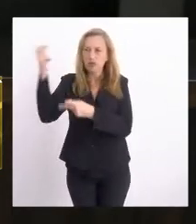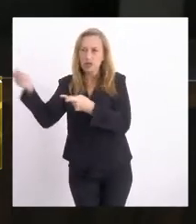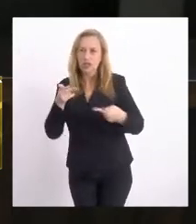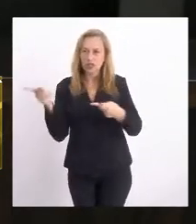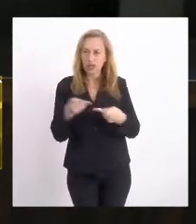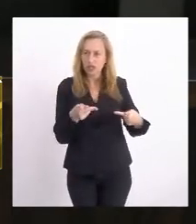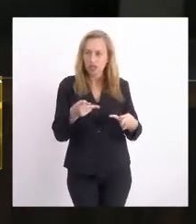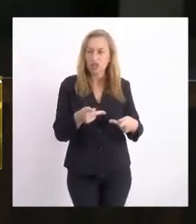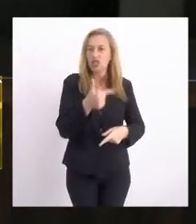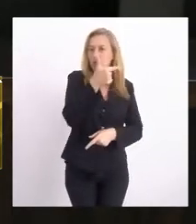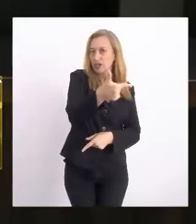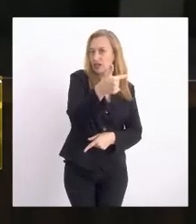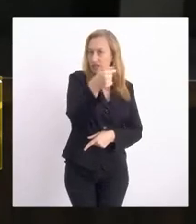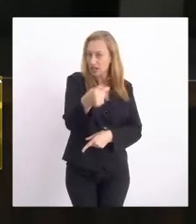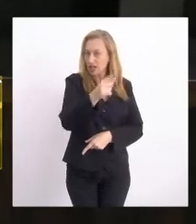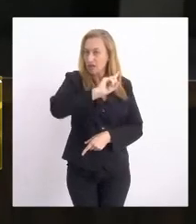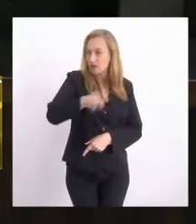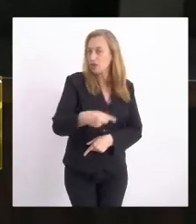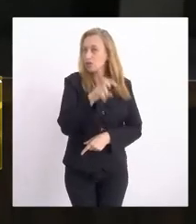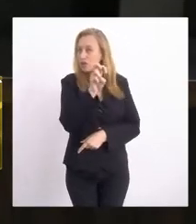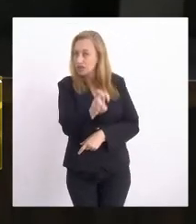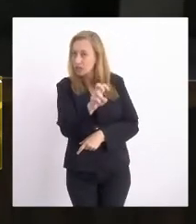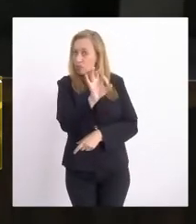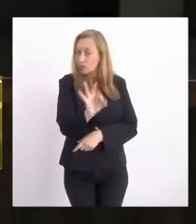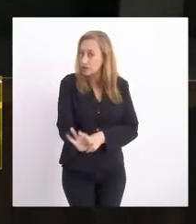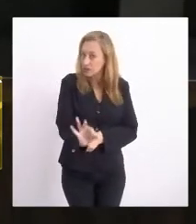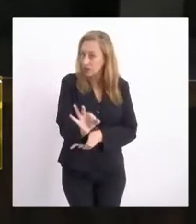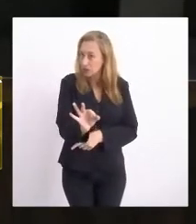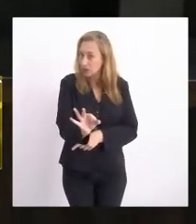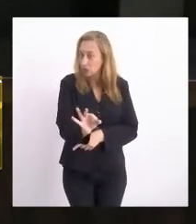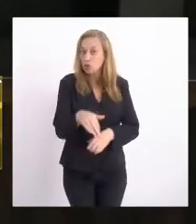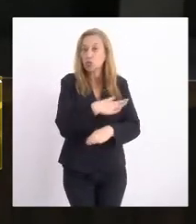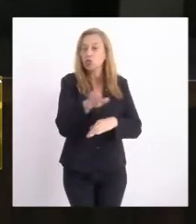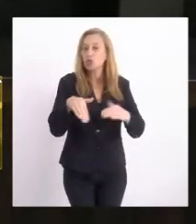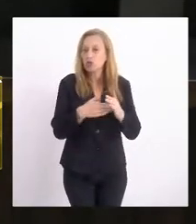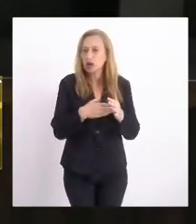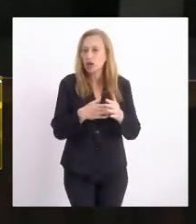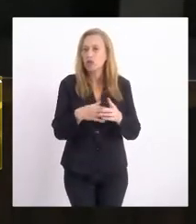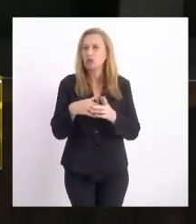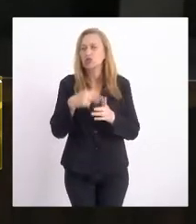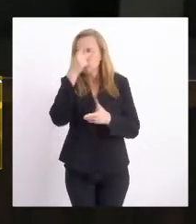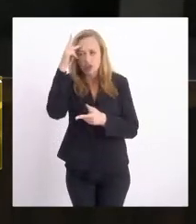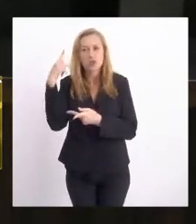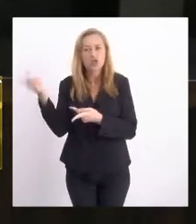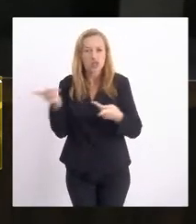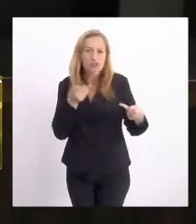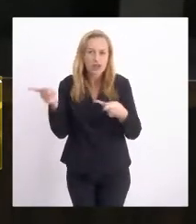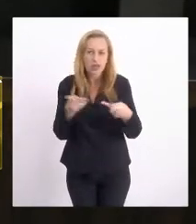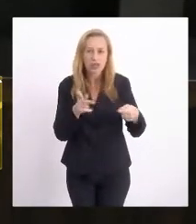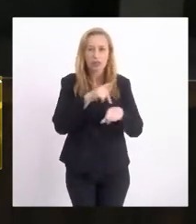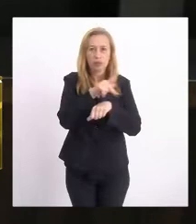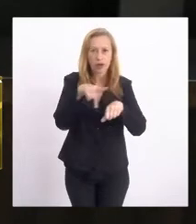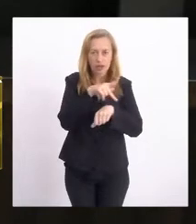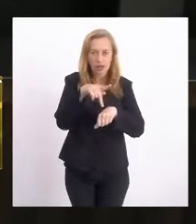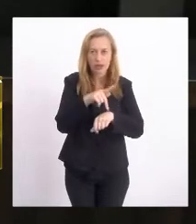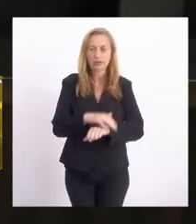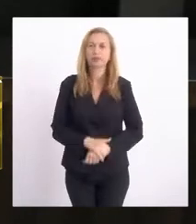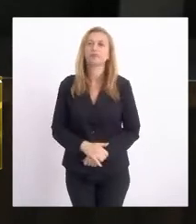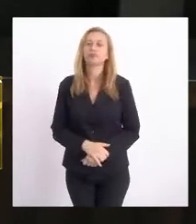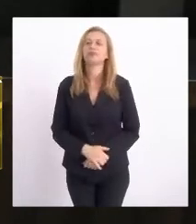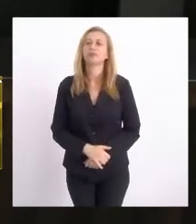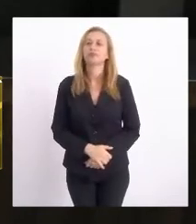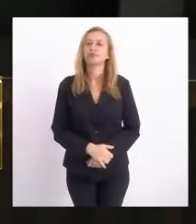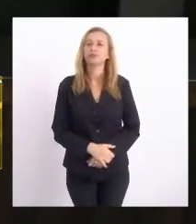seja 27,5 por cento do total de turistas que visitam o país